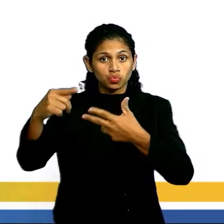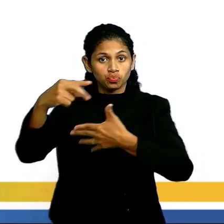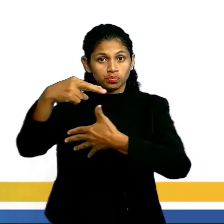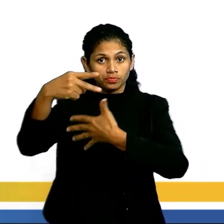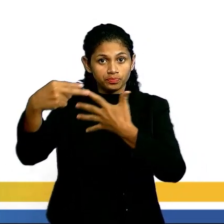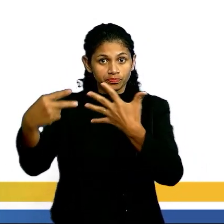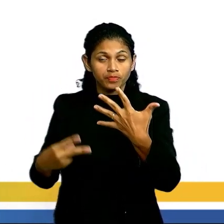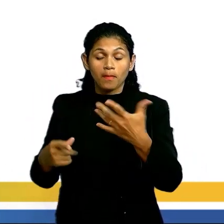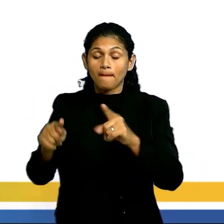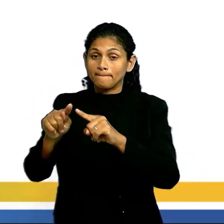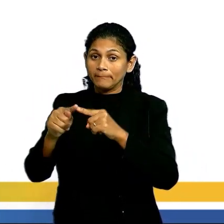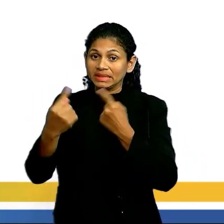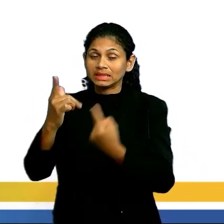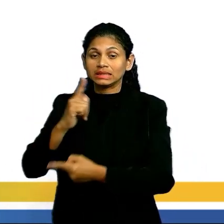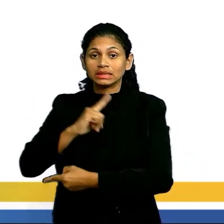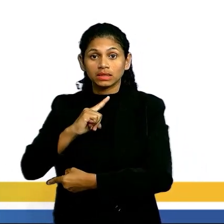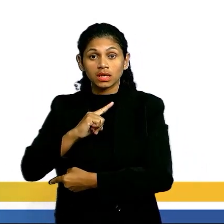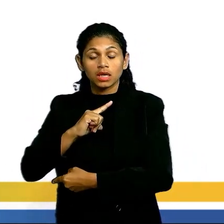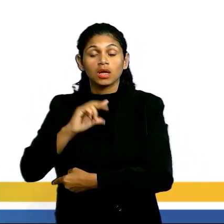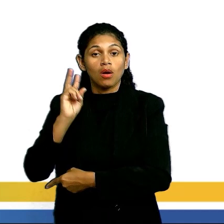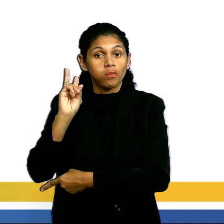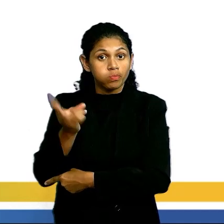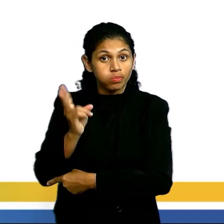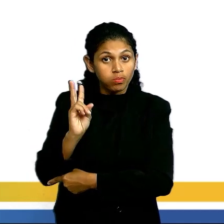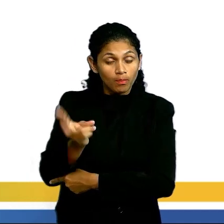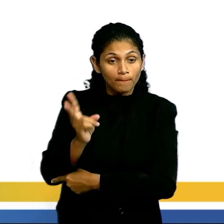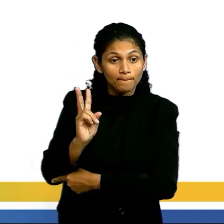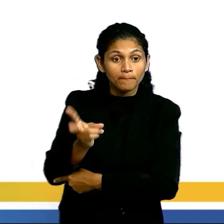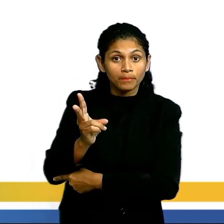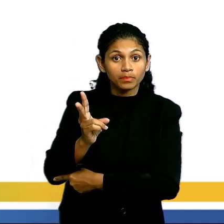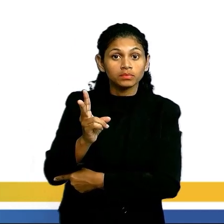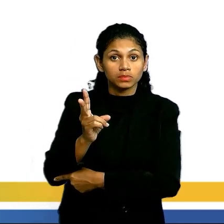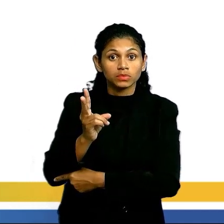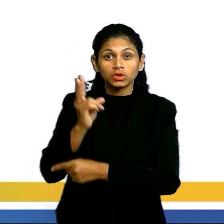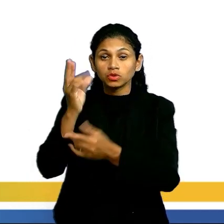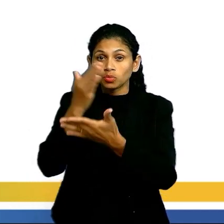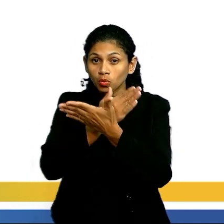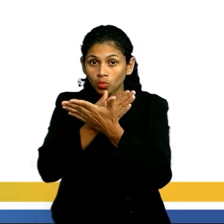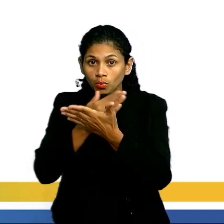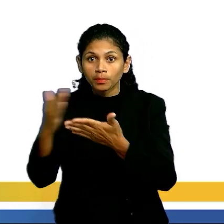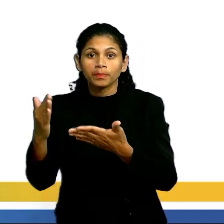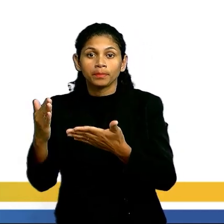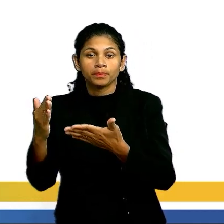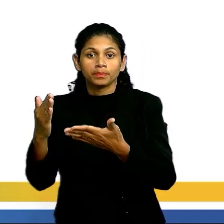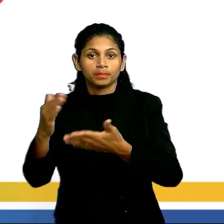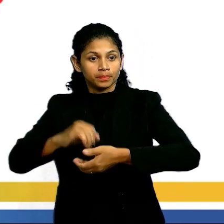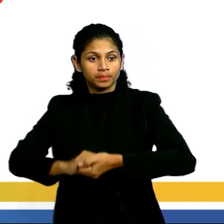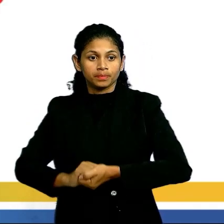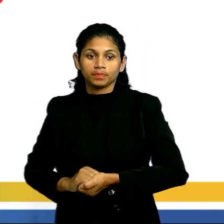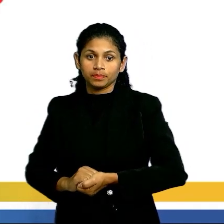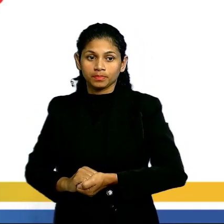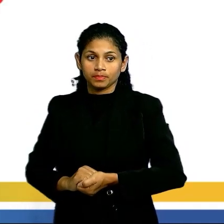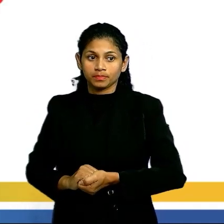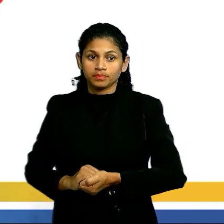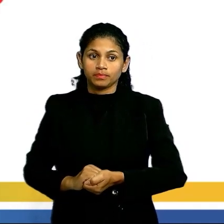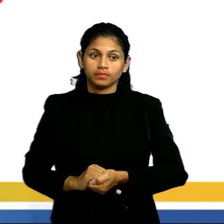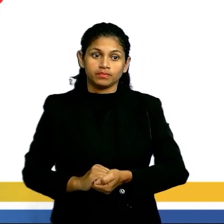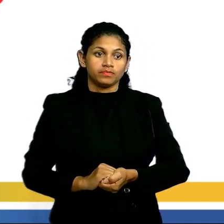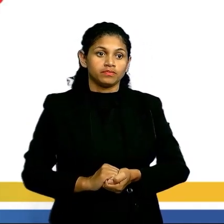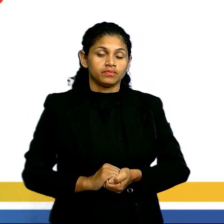mesmo ancestral, tá? Então, é o surgimento de barreiras geográficas, como a gente já comentou, tá? Só